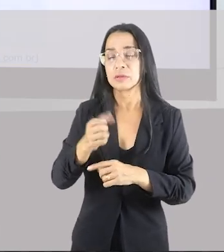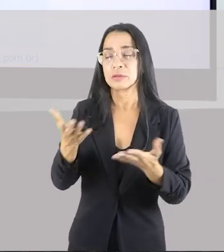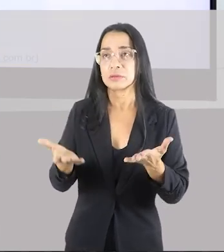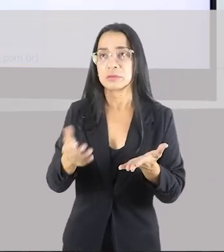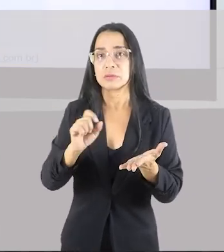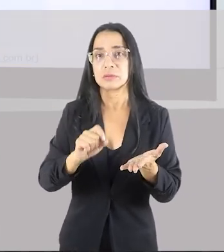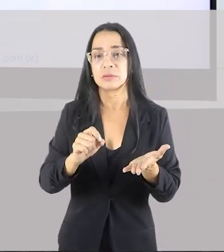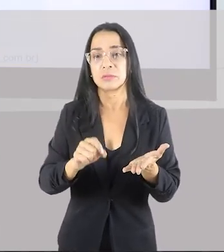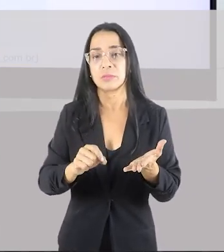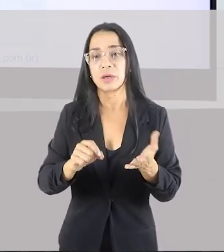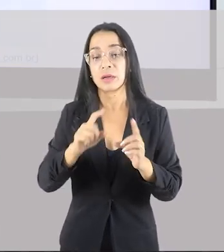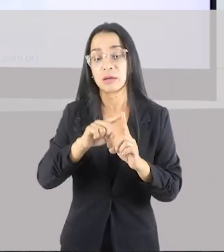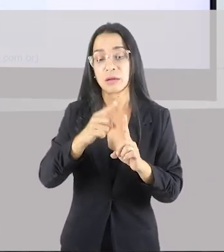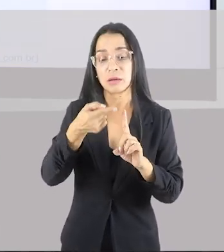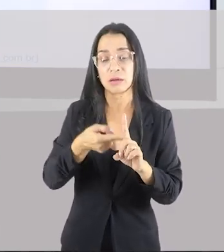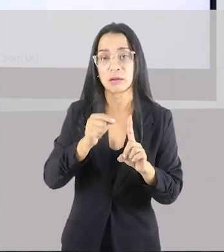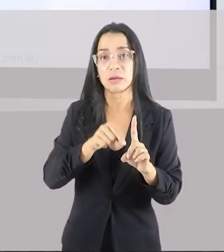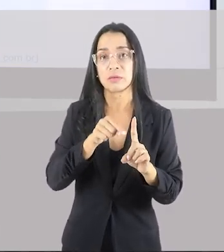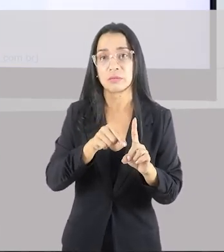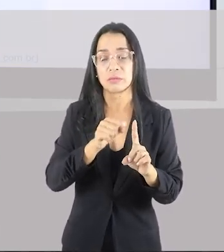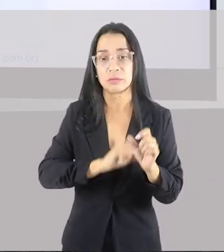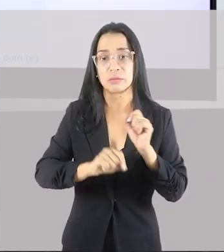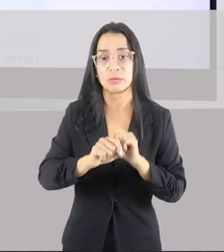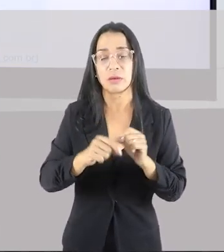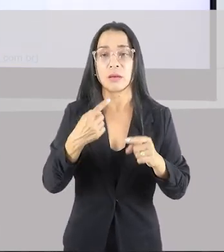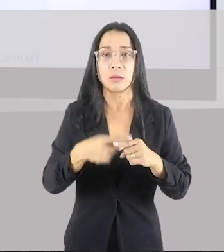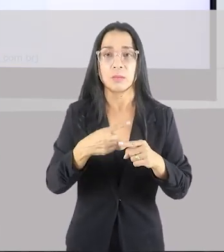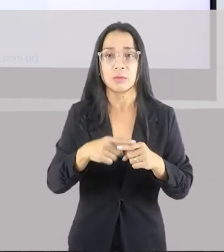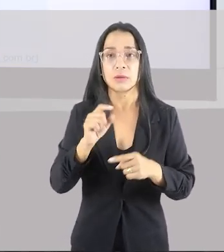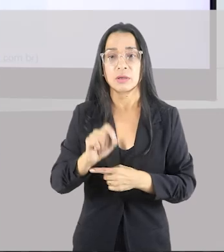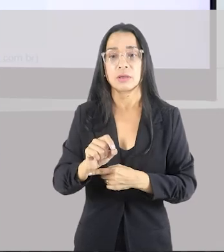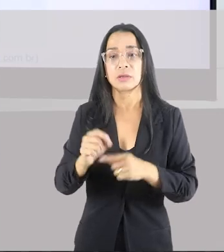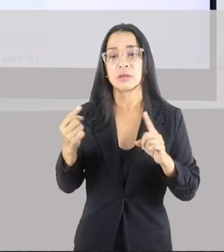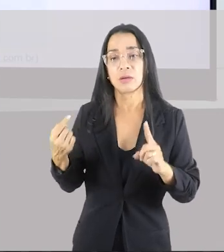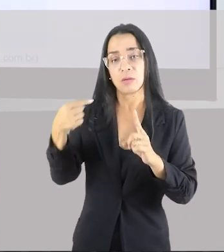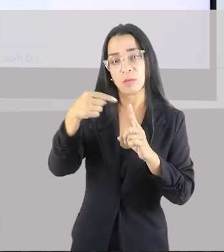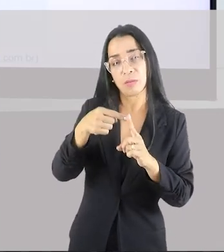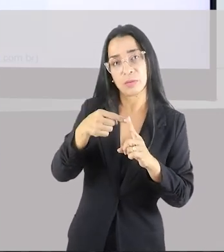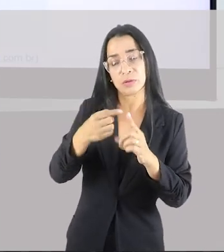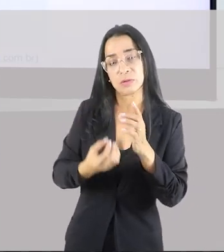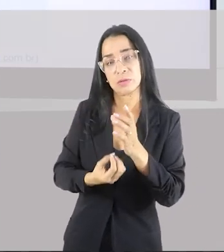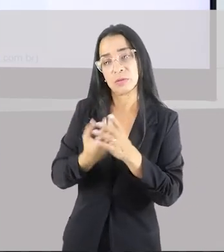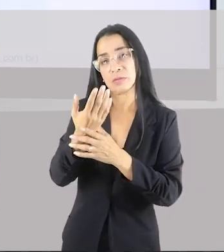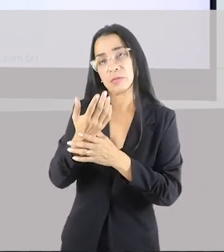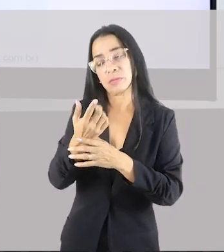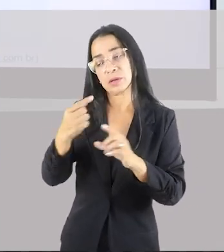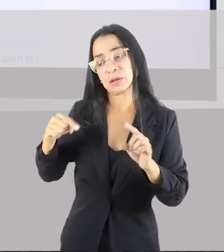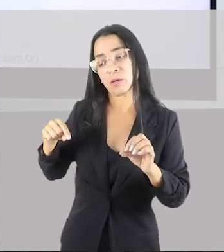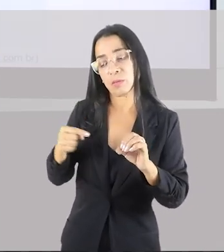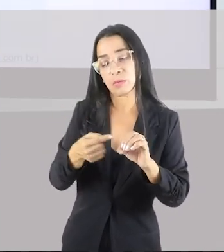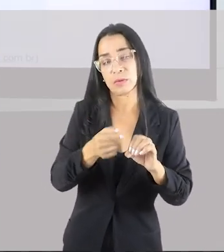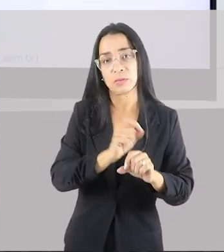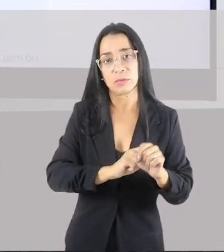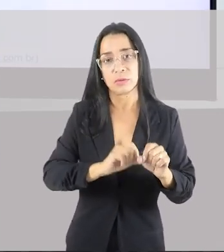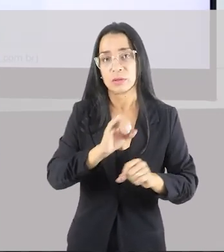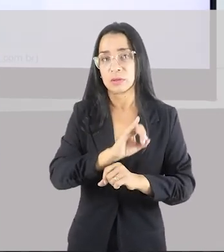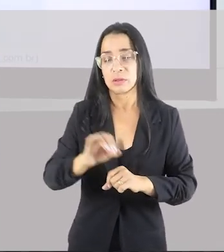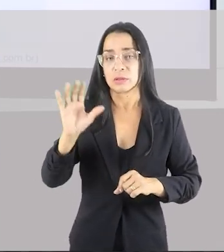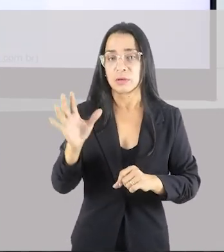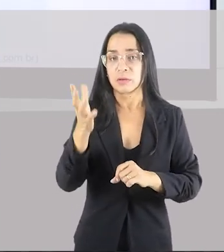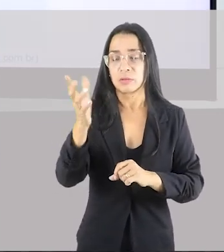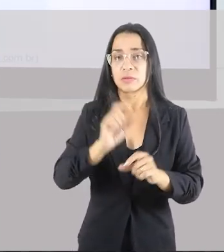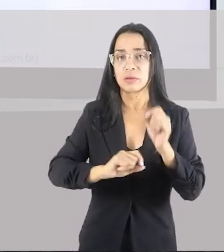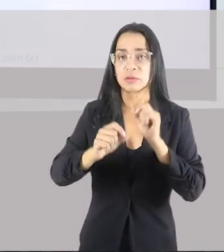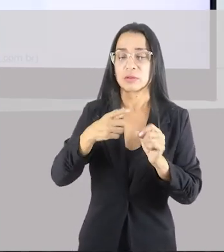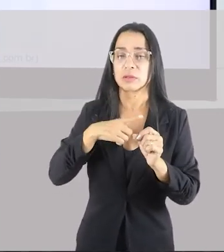para engravidar, para a gravidez, porque essa é a finalidade da formação dos gametas. Caso isso não aconteça,